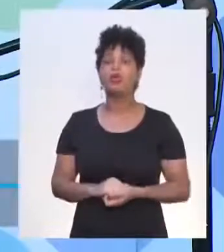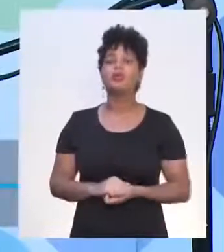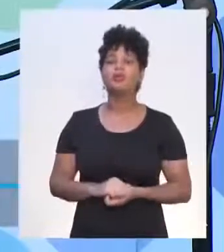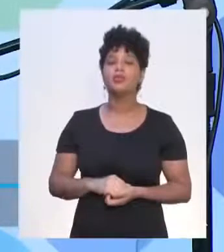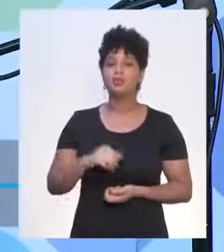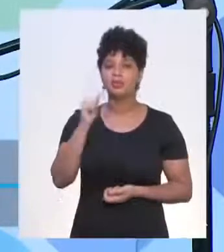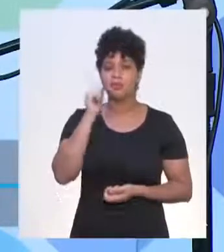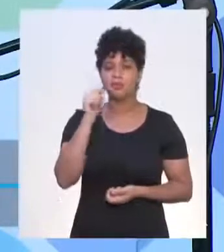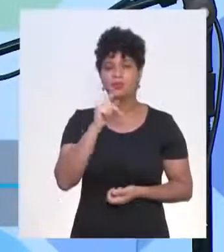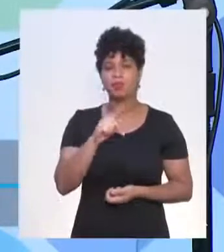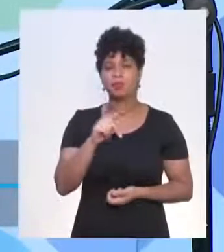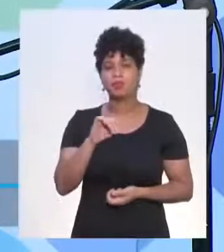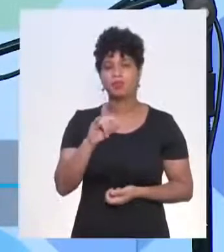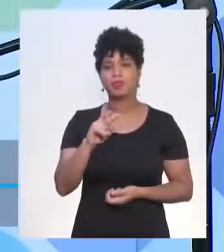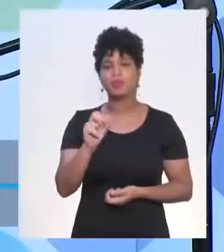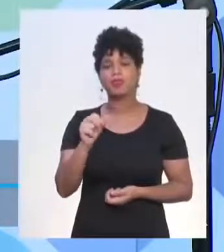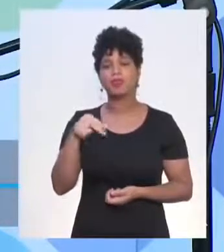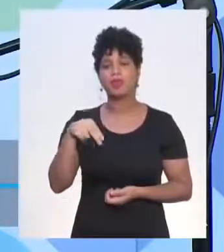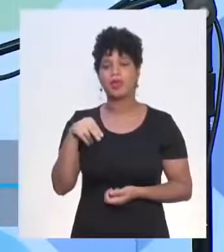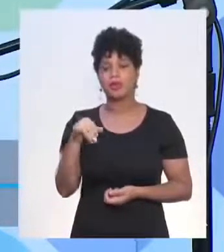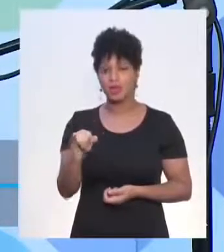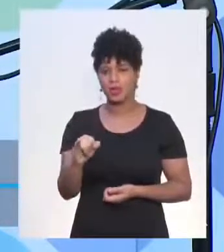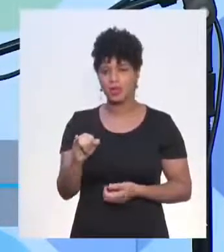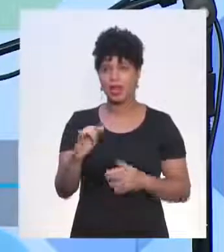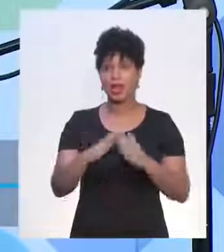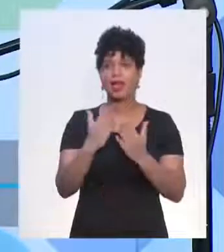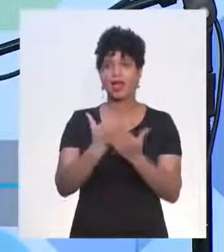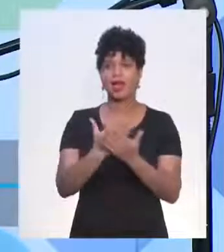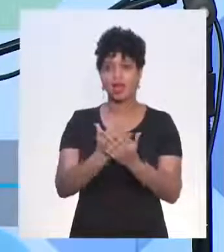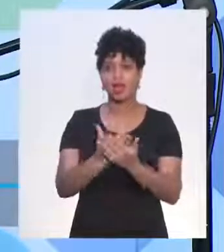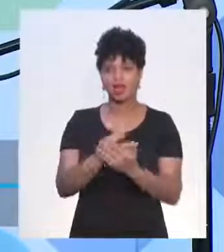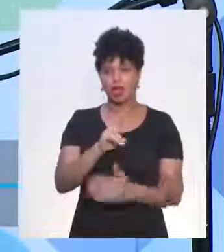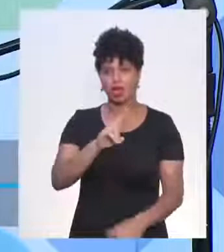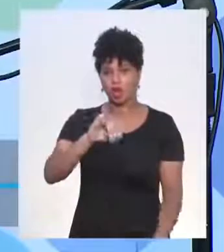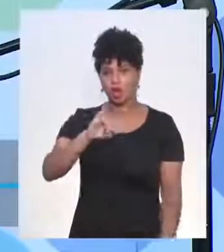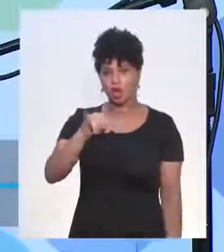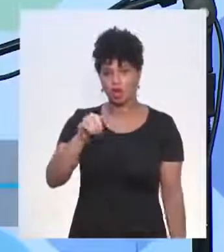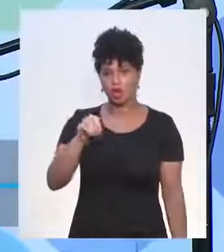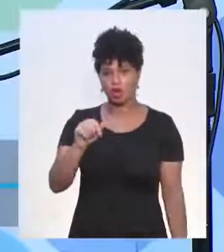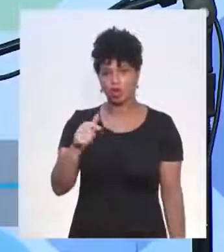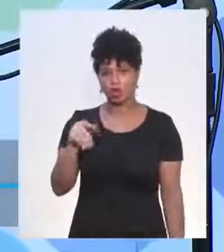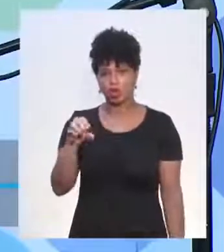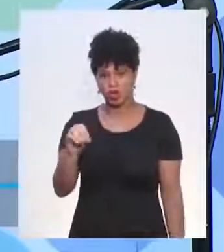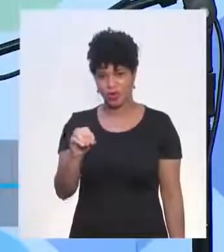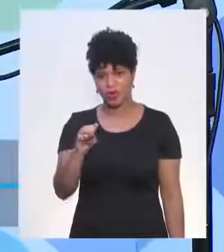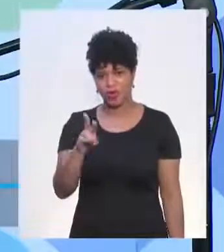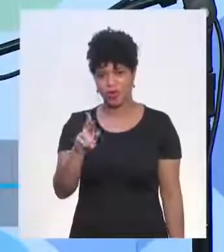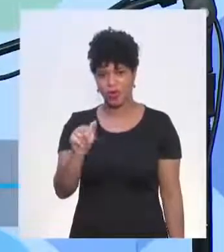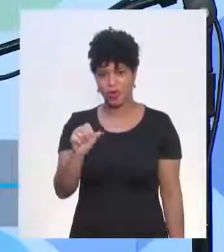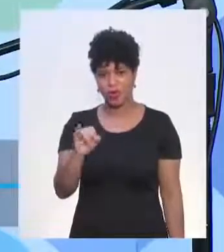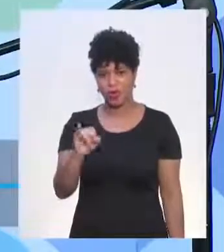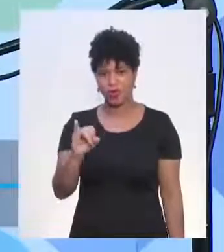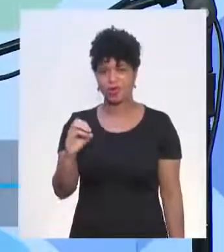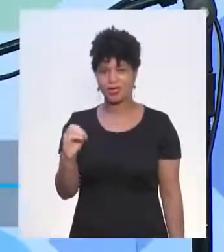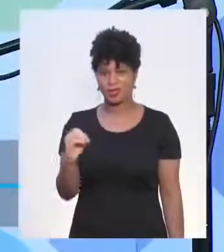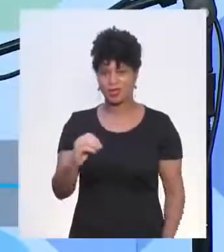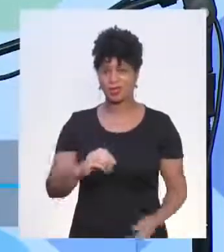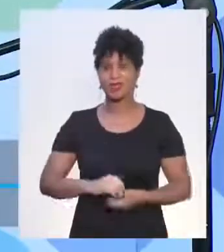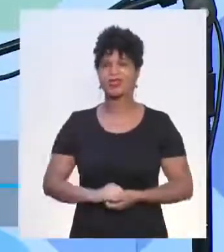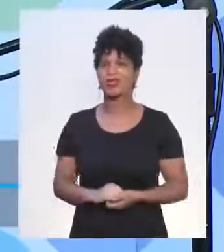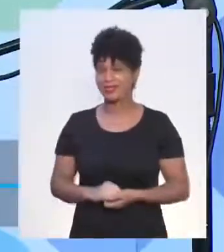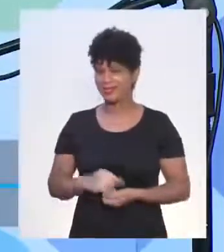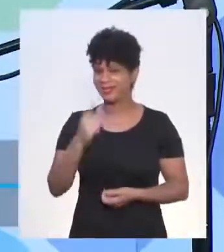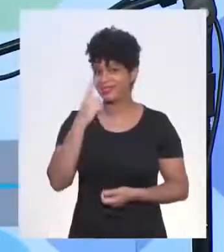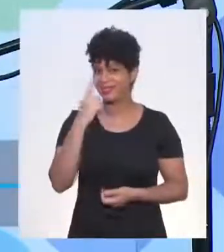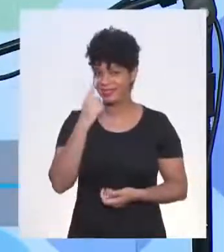professora Ivanir um oi para os alunos do João brasio Oi pessoal muitas felicidades Olha só olha